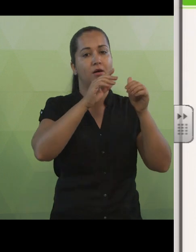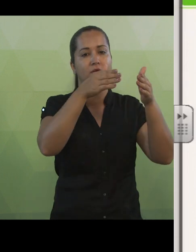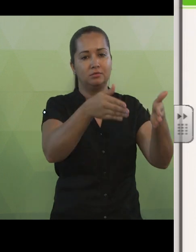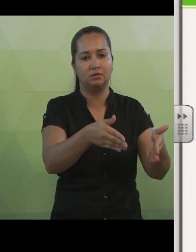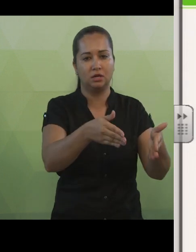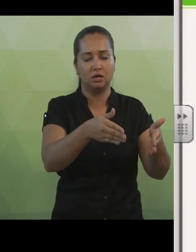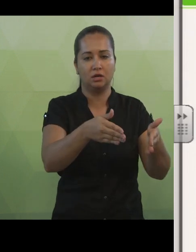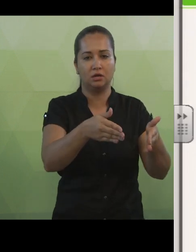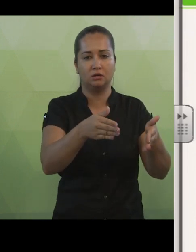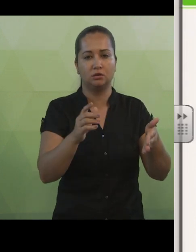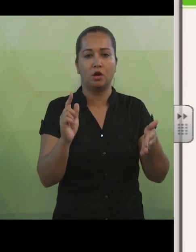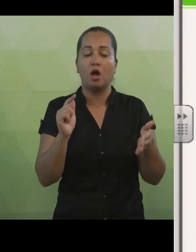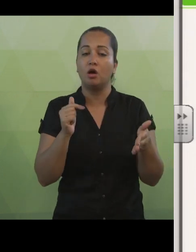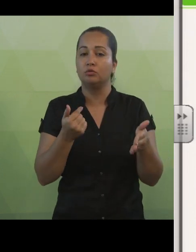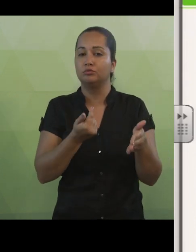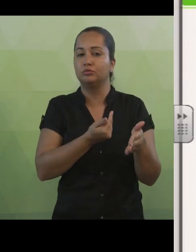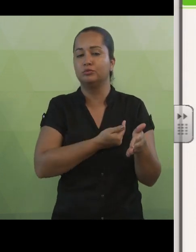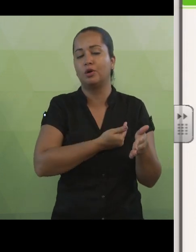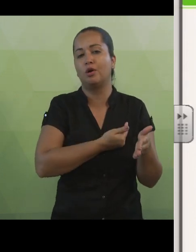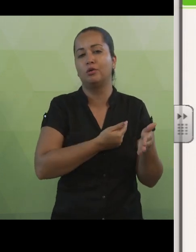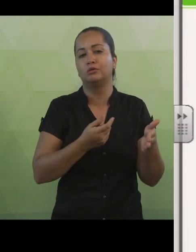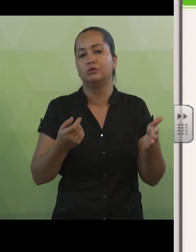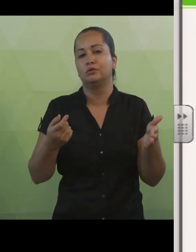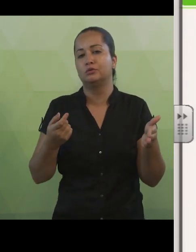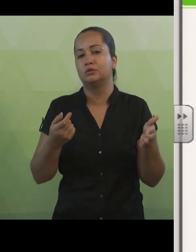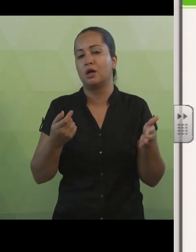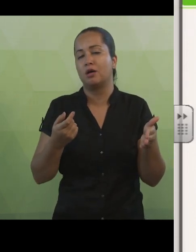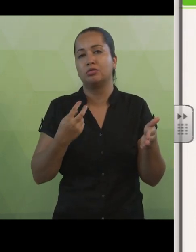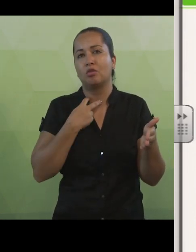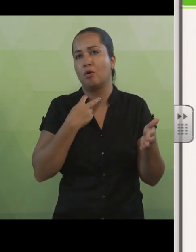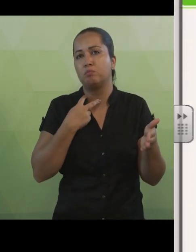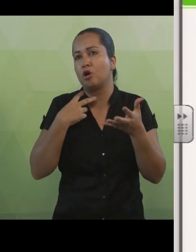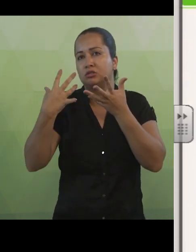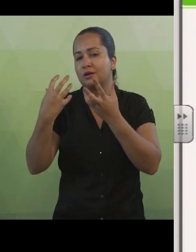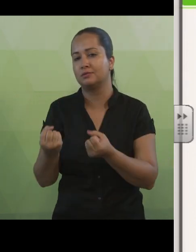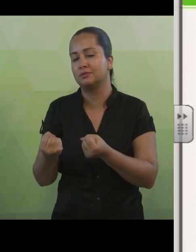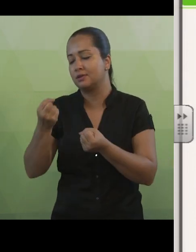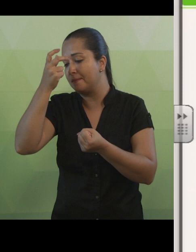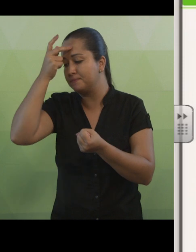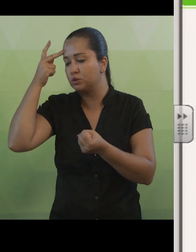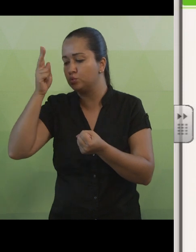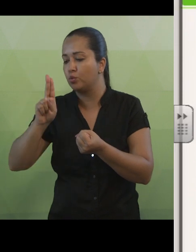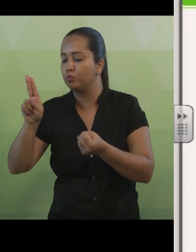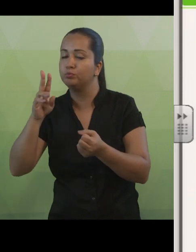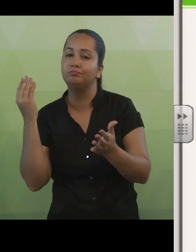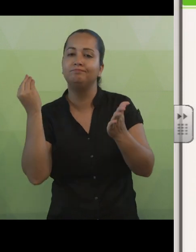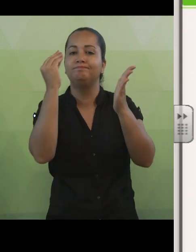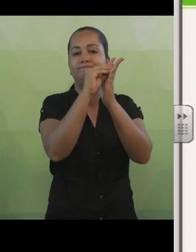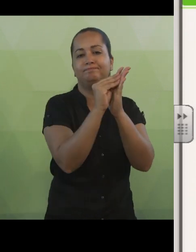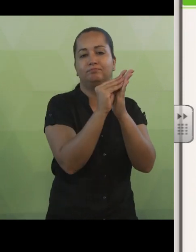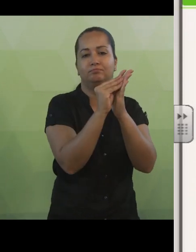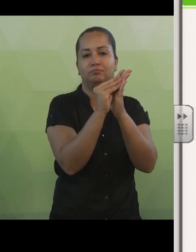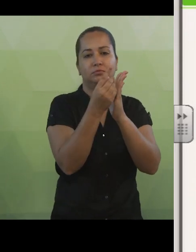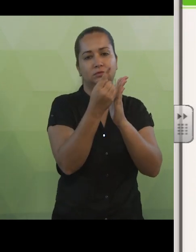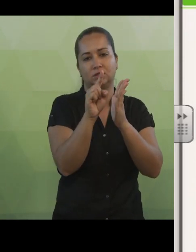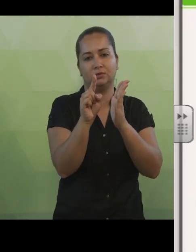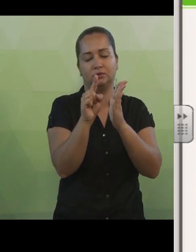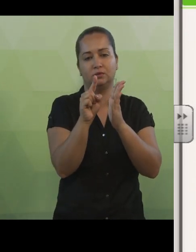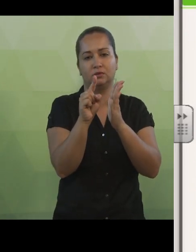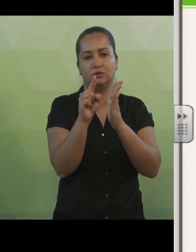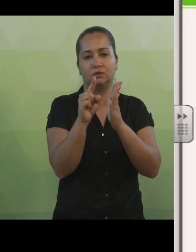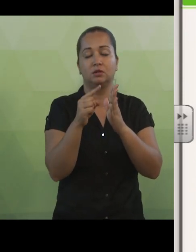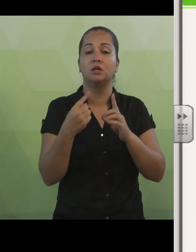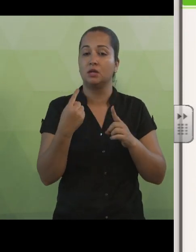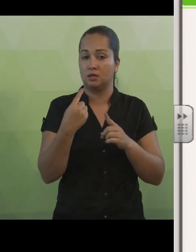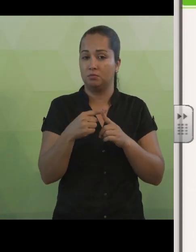vamos autorizar a inserção de dados pelo usuário. Vocês lembram que quando a gente foi inserir o dado no campo código, a gente não inseriu?